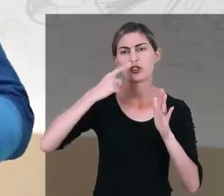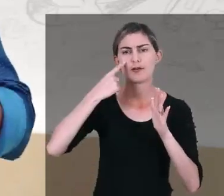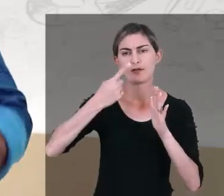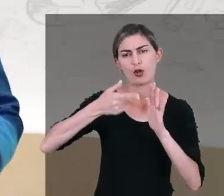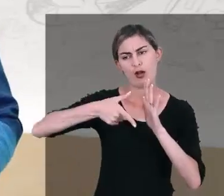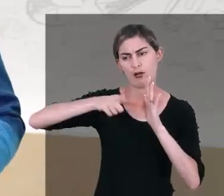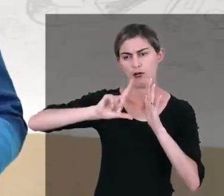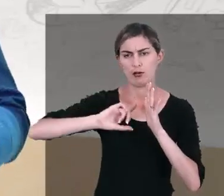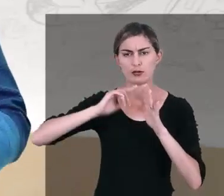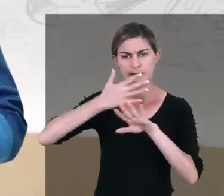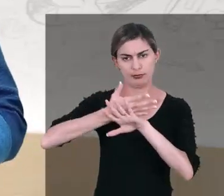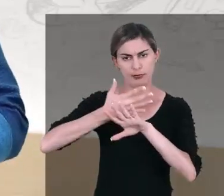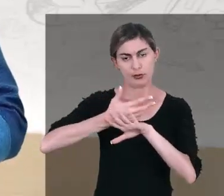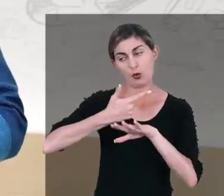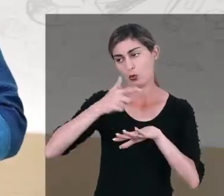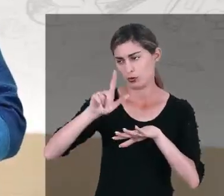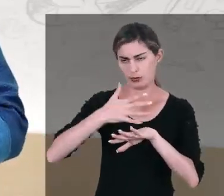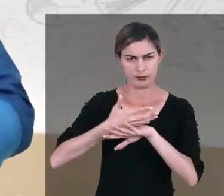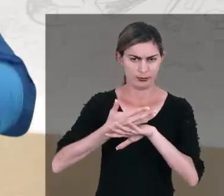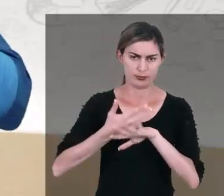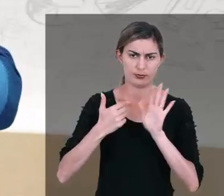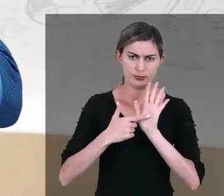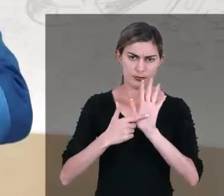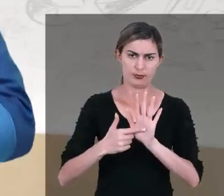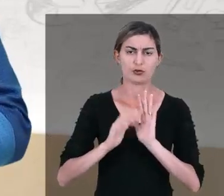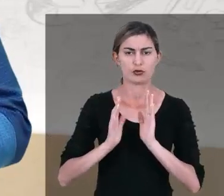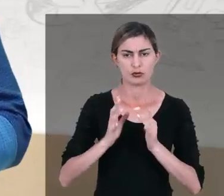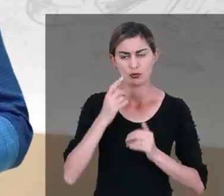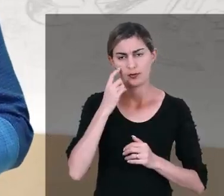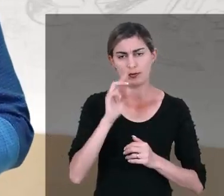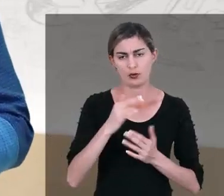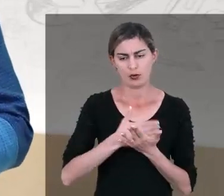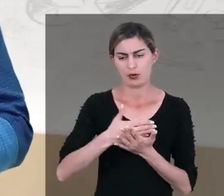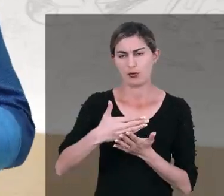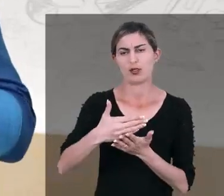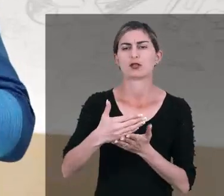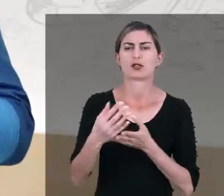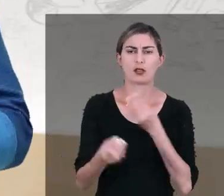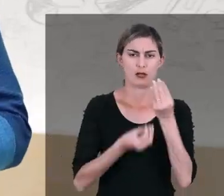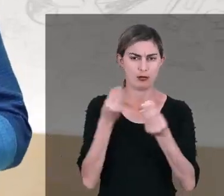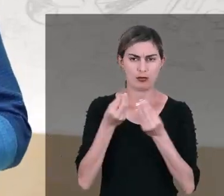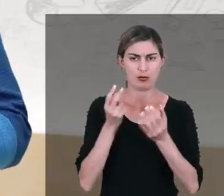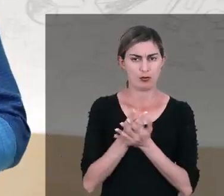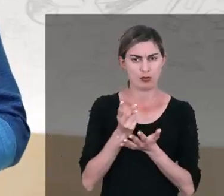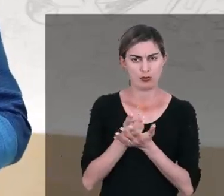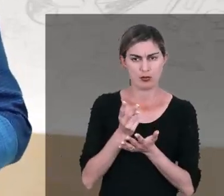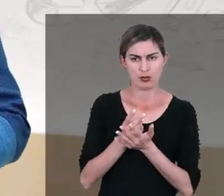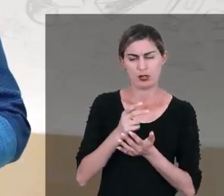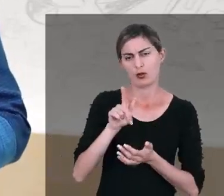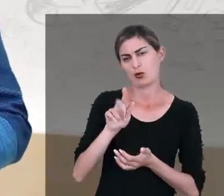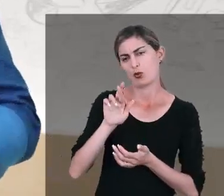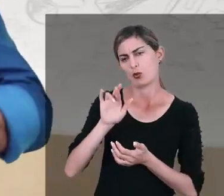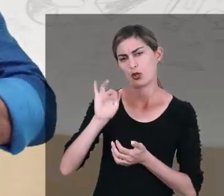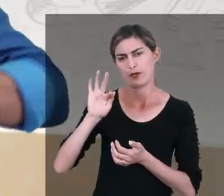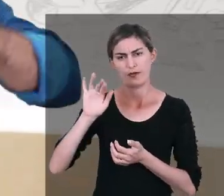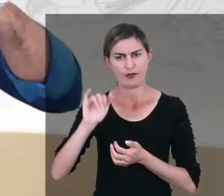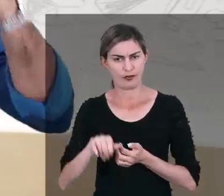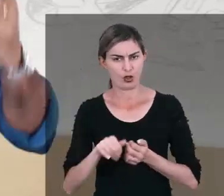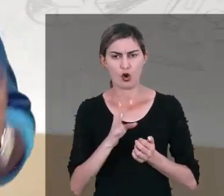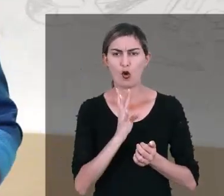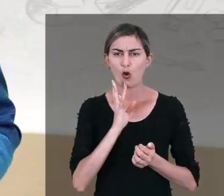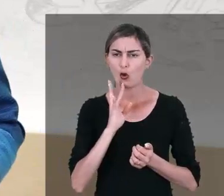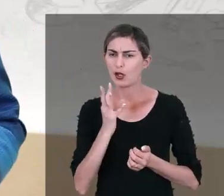antes, nessa disciplina e em outras. Nós vamos começar, como sempre, com o nosso briefing, né? O